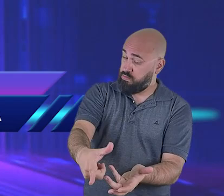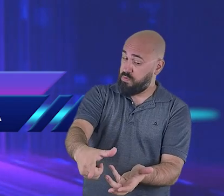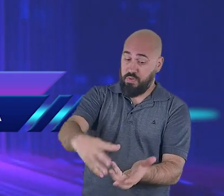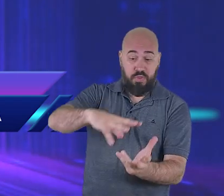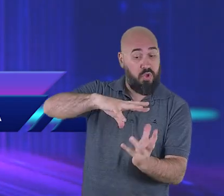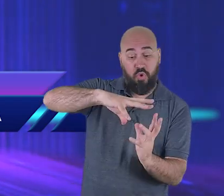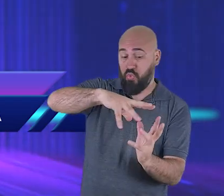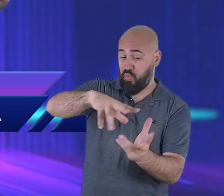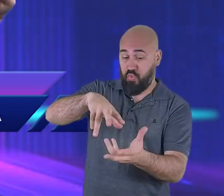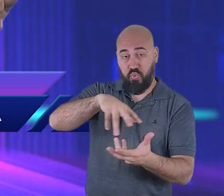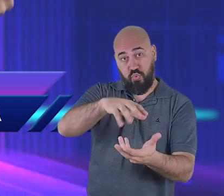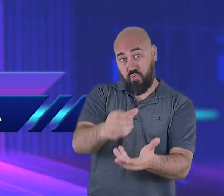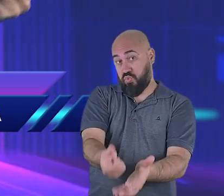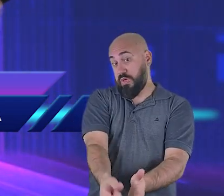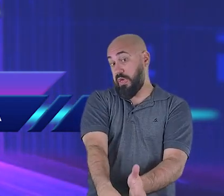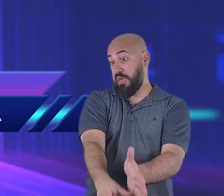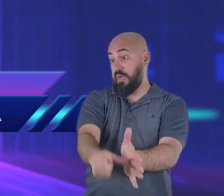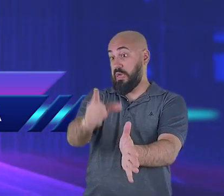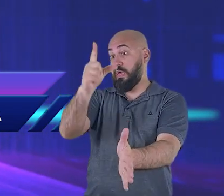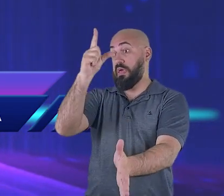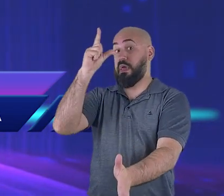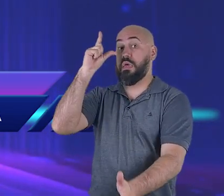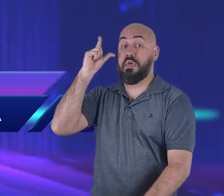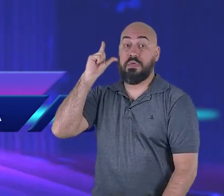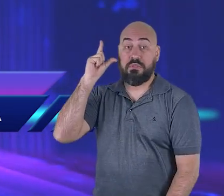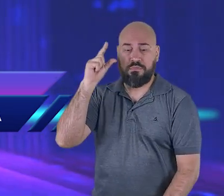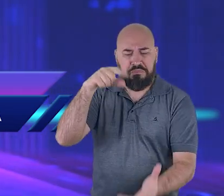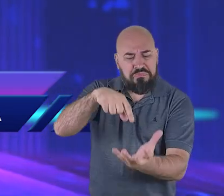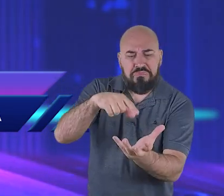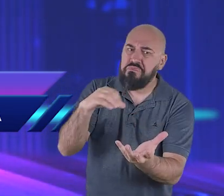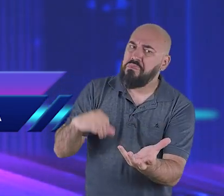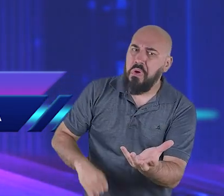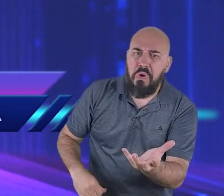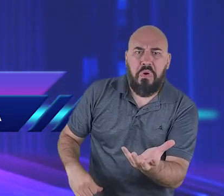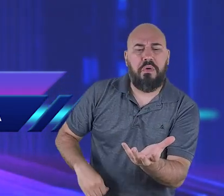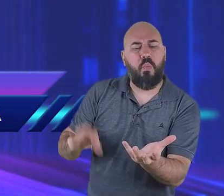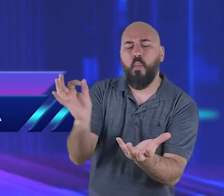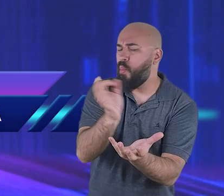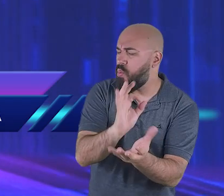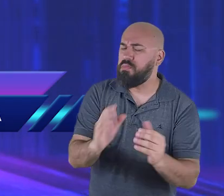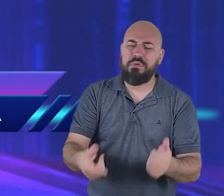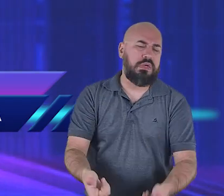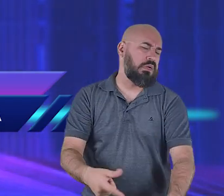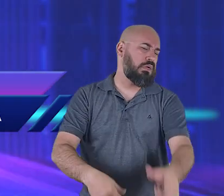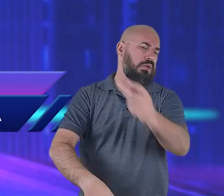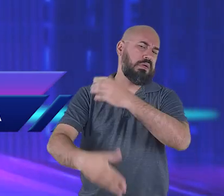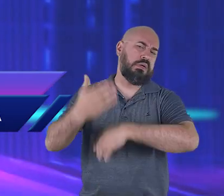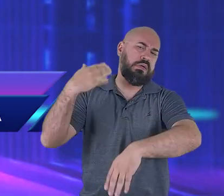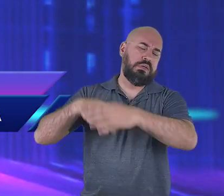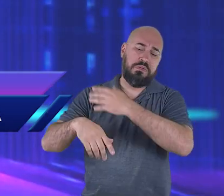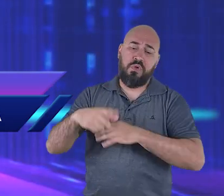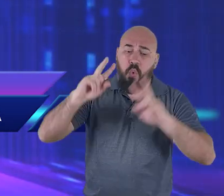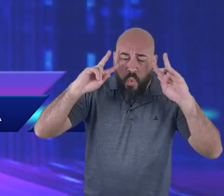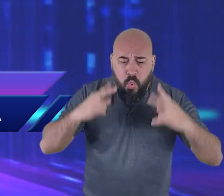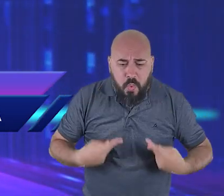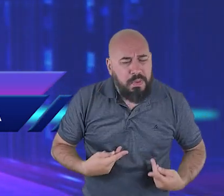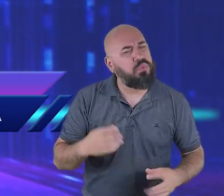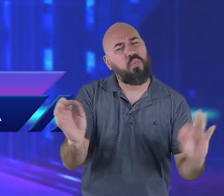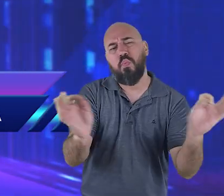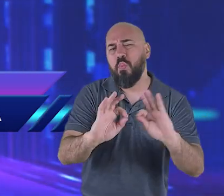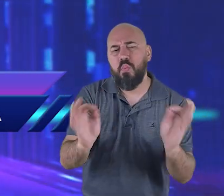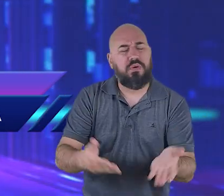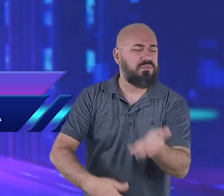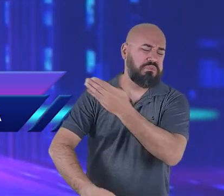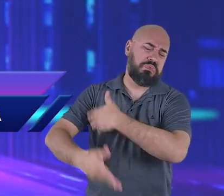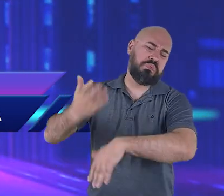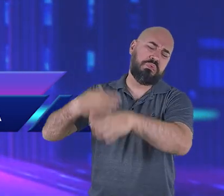do começo do sofrimento no universo, os capítulos 12 e 13 de Apocalipse